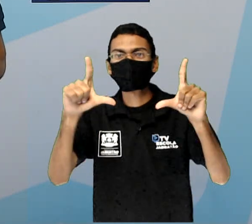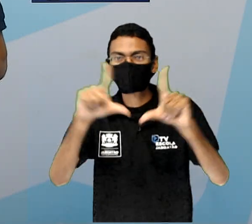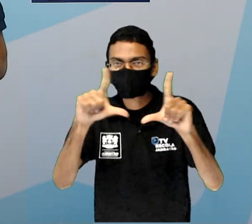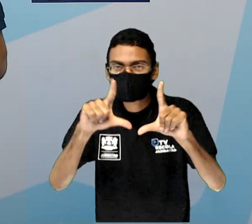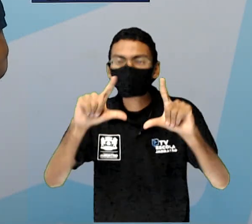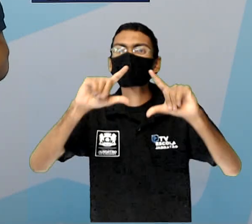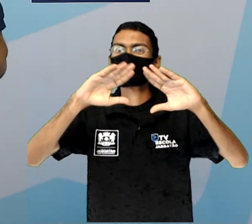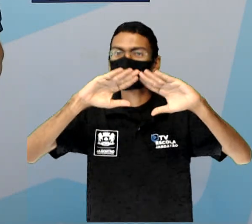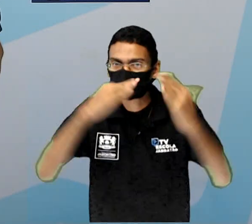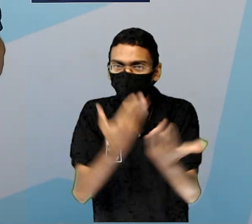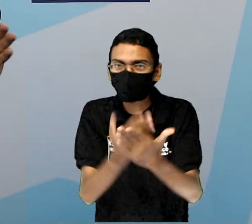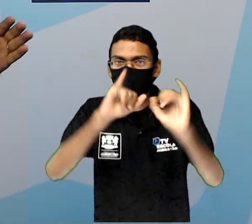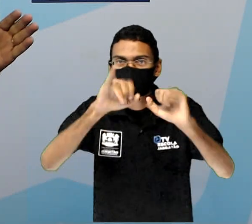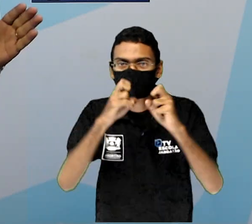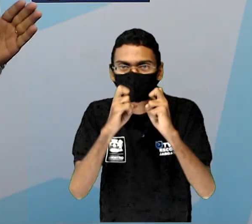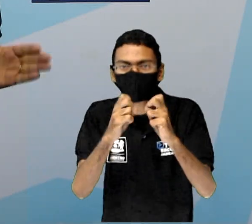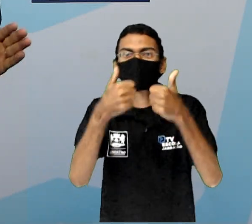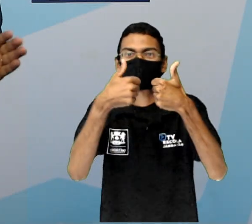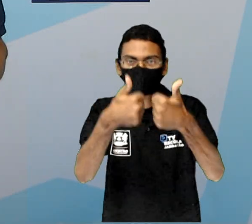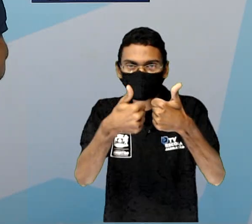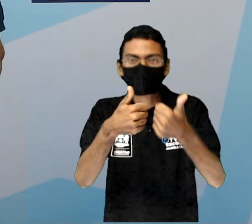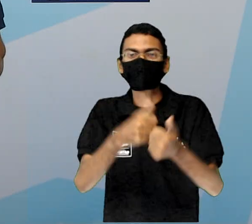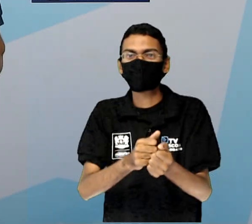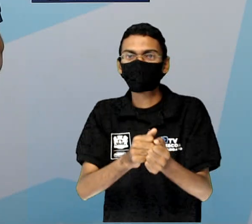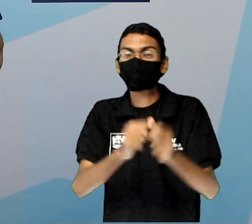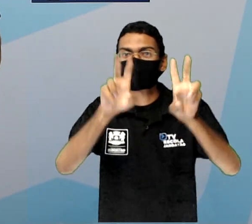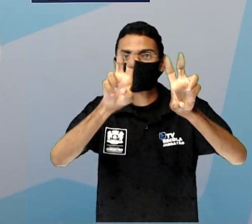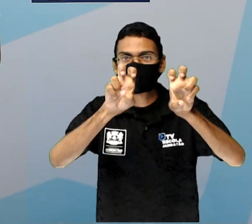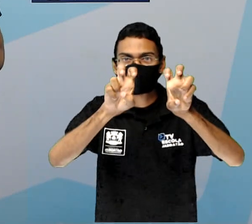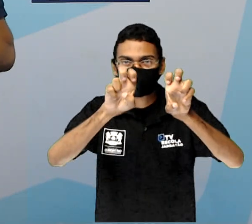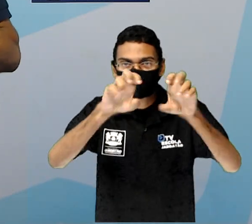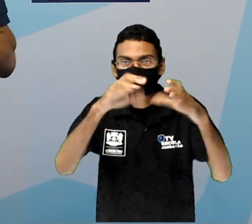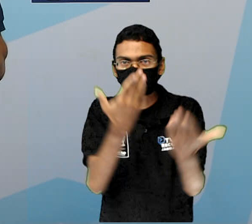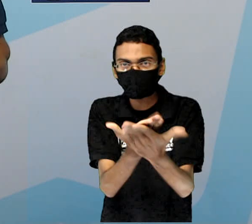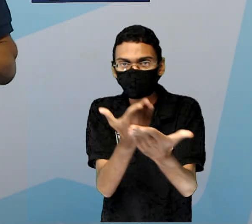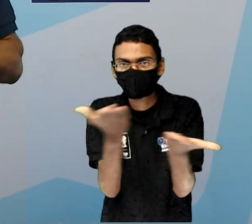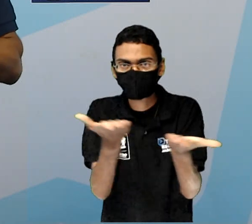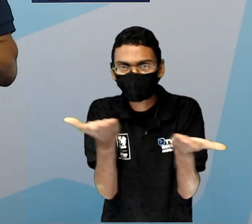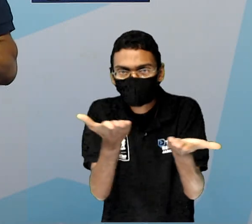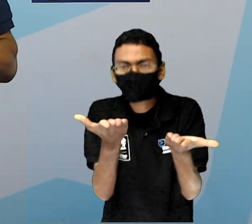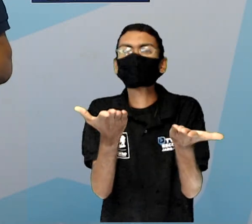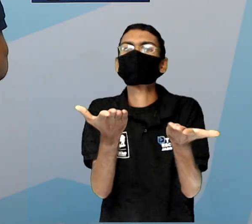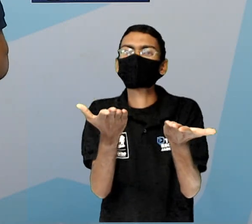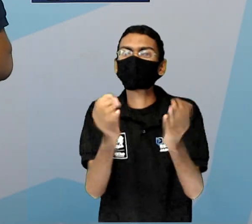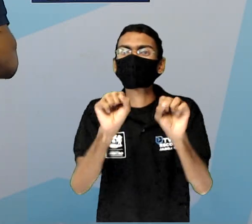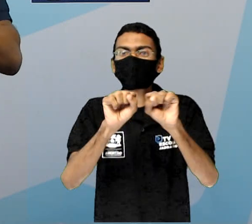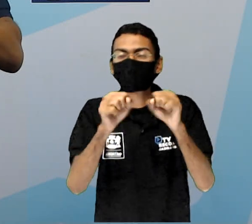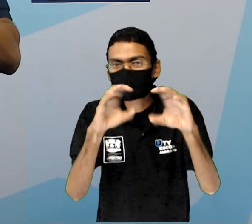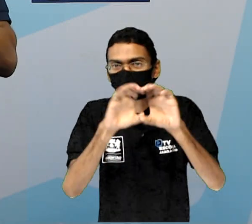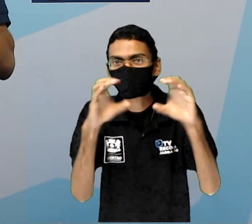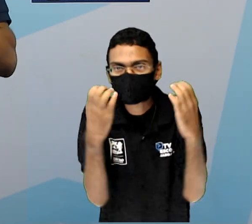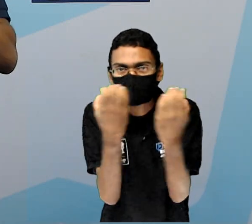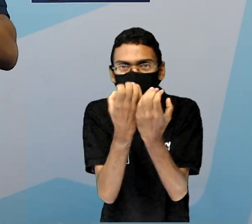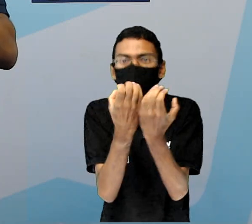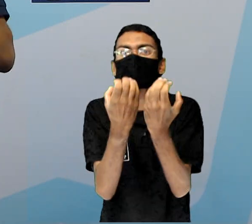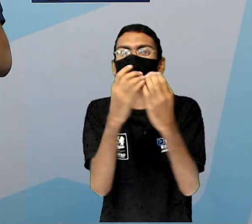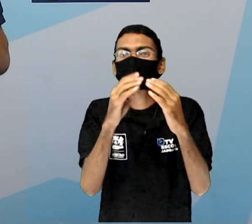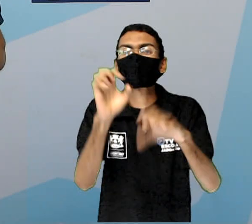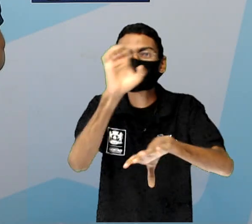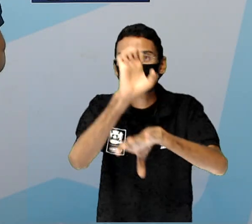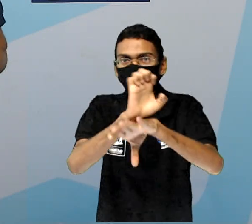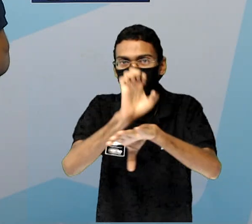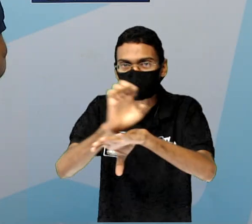Jaboatão. Tranquilo? O tema da nossa aula de hoje é a Comunidade dos Estados Independentes, a chamada